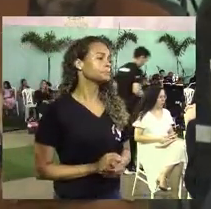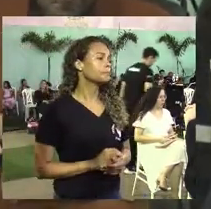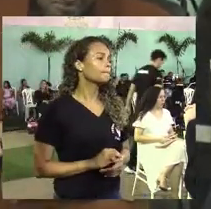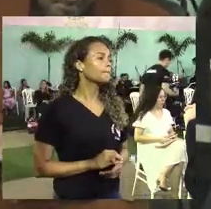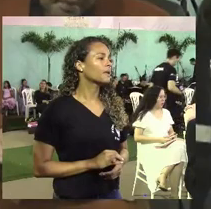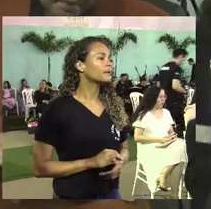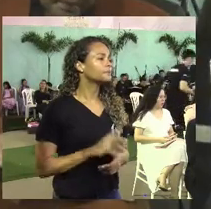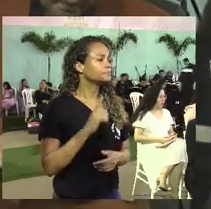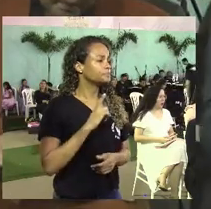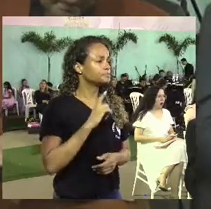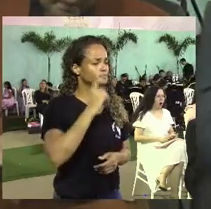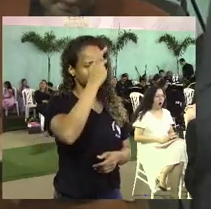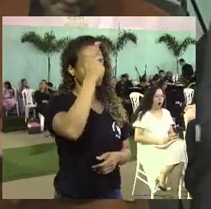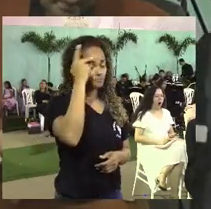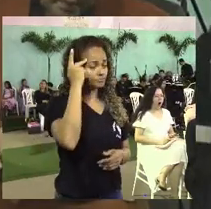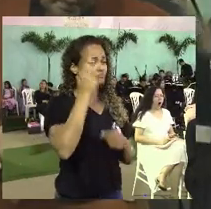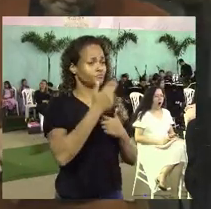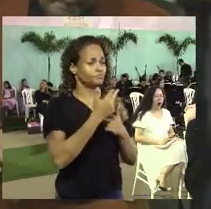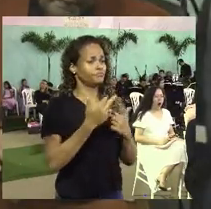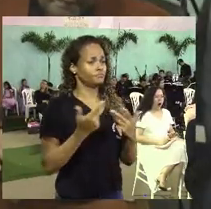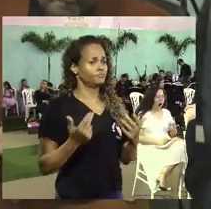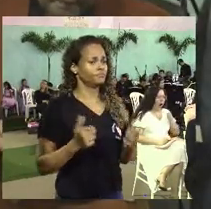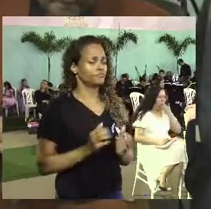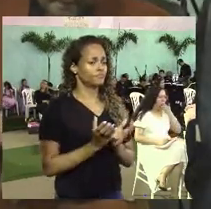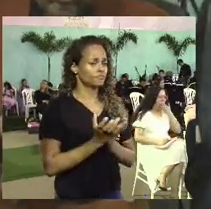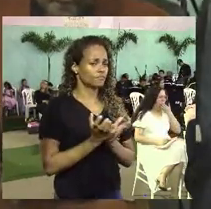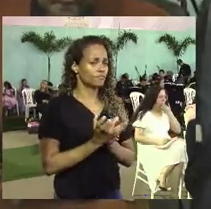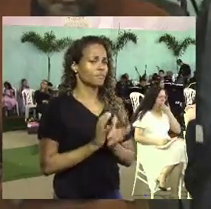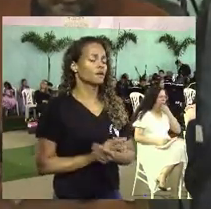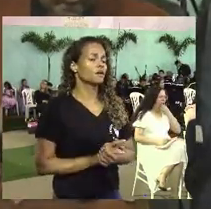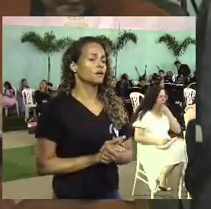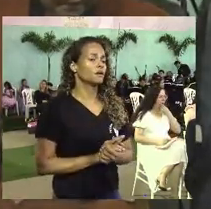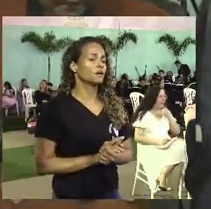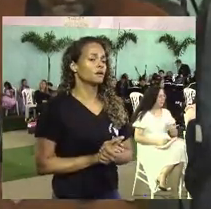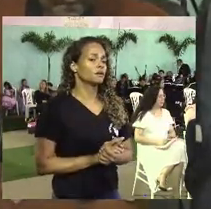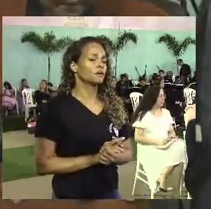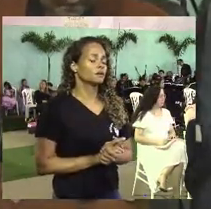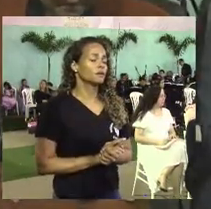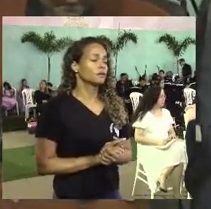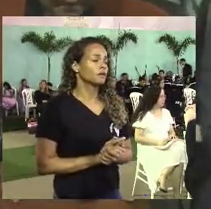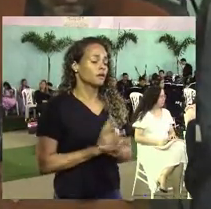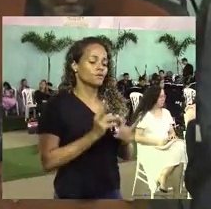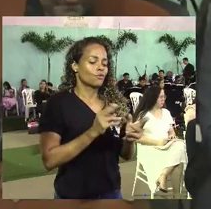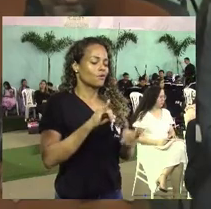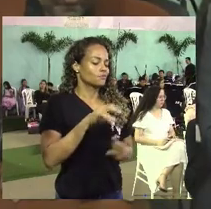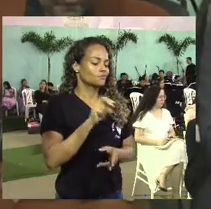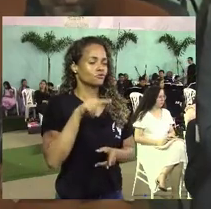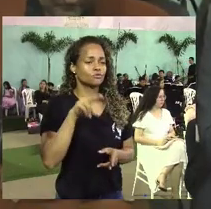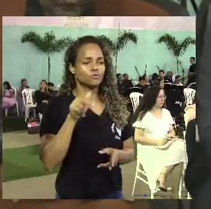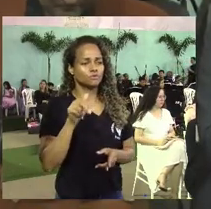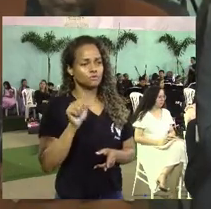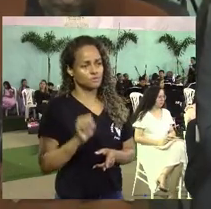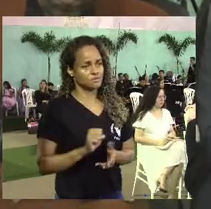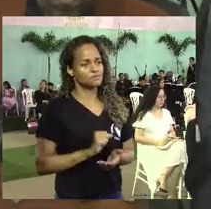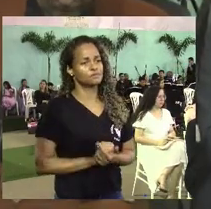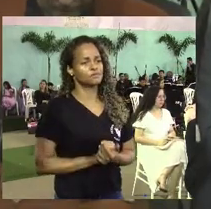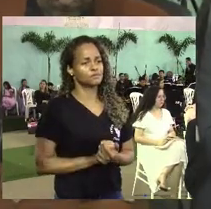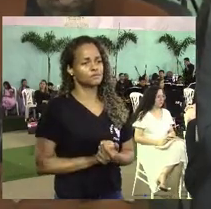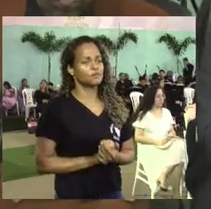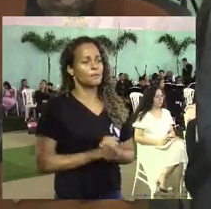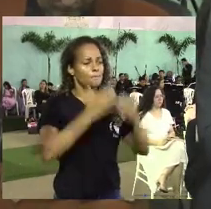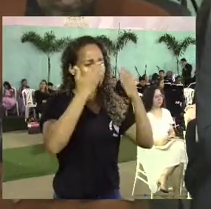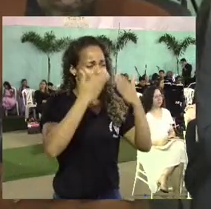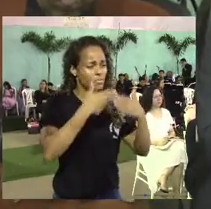pessoas muitos cristãos crentes que estão no ventre da baleia estão na